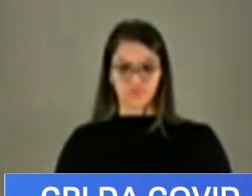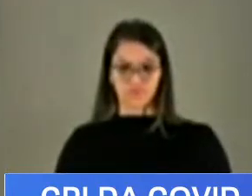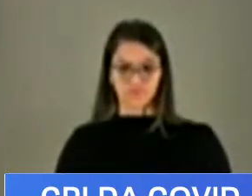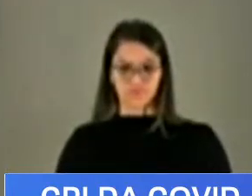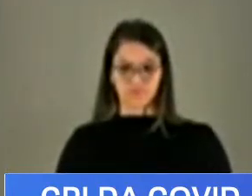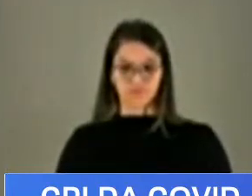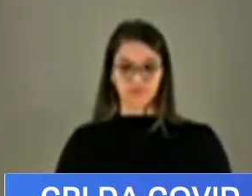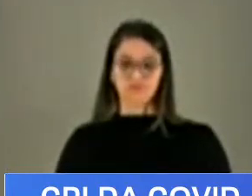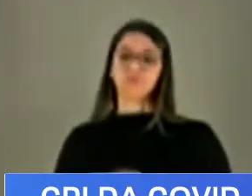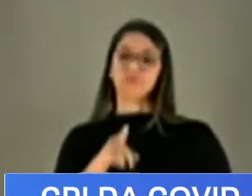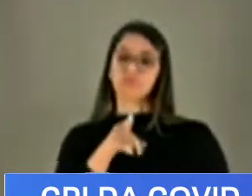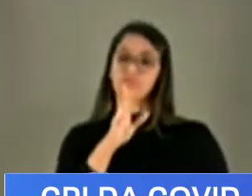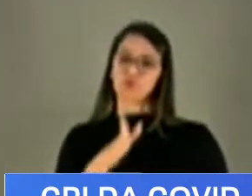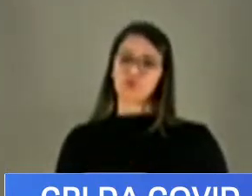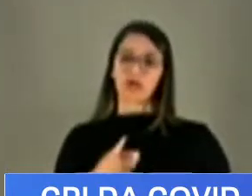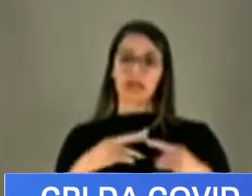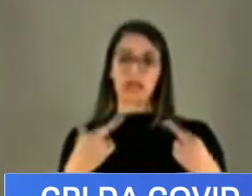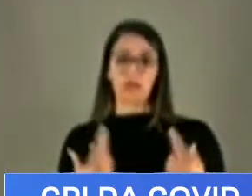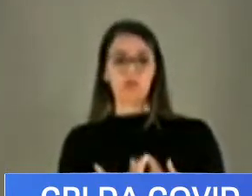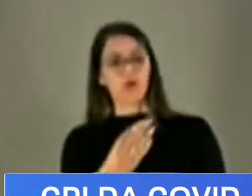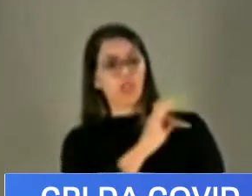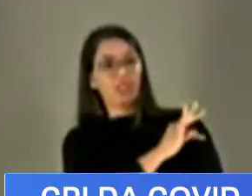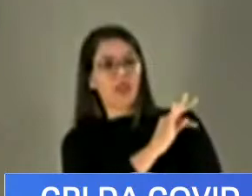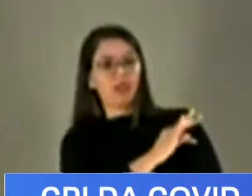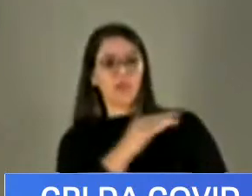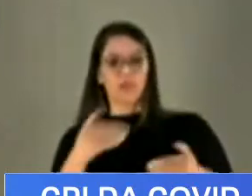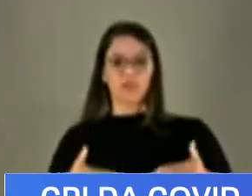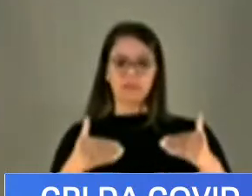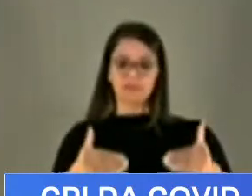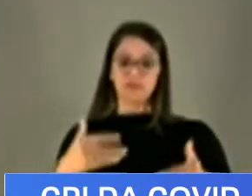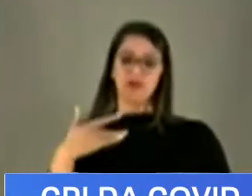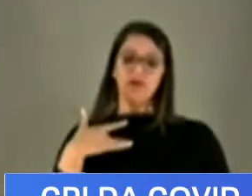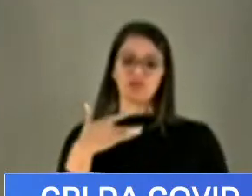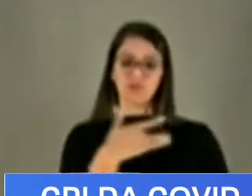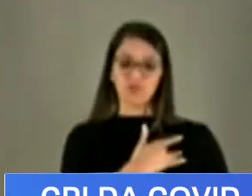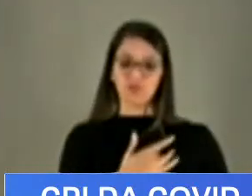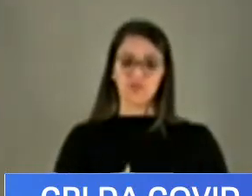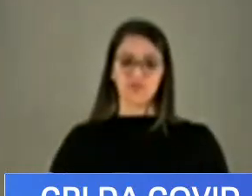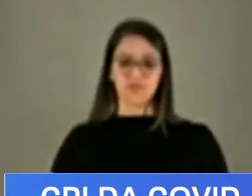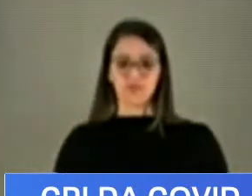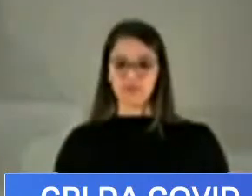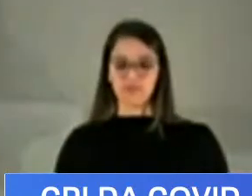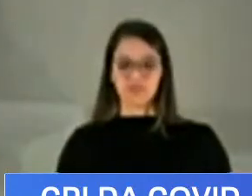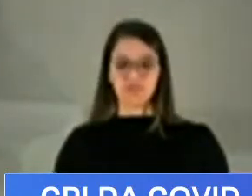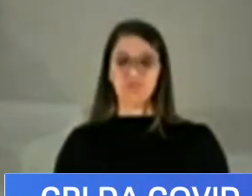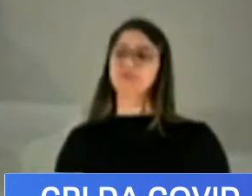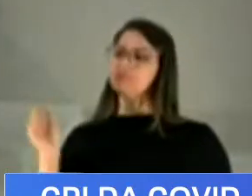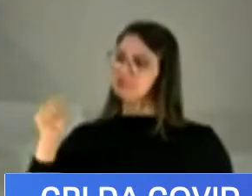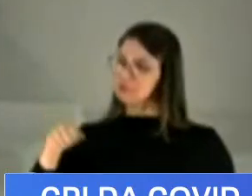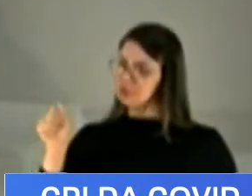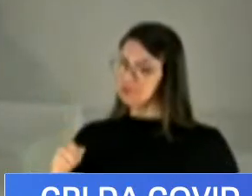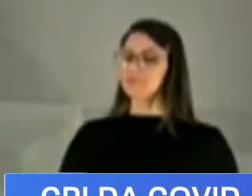A senhora já se reuniu com técnicos do Ministério da Saúde para debater o tema? Sim.